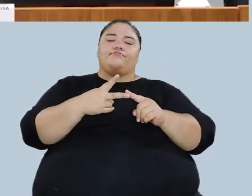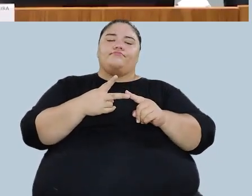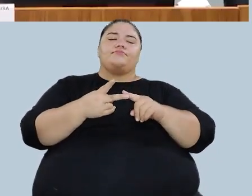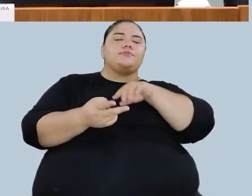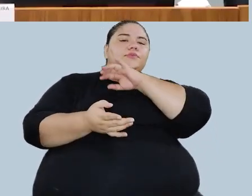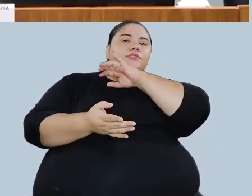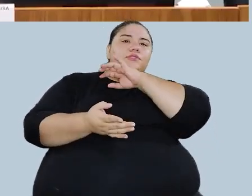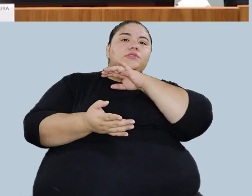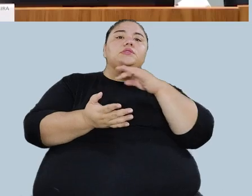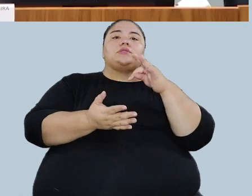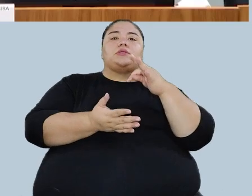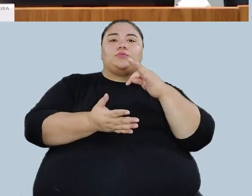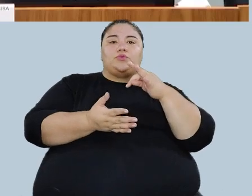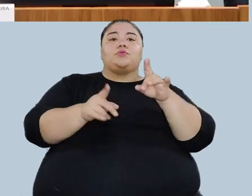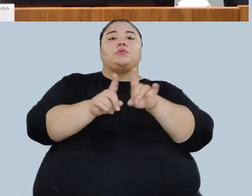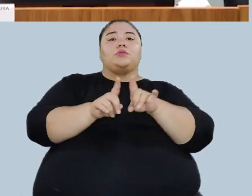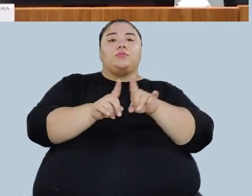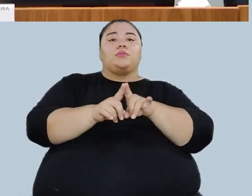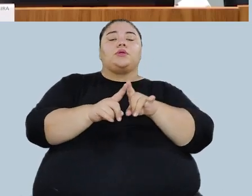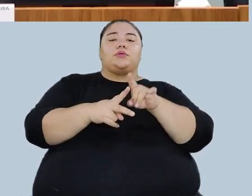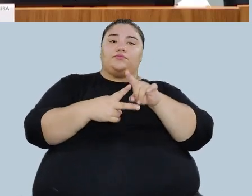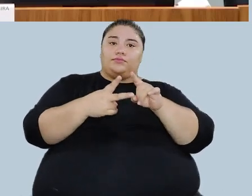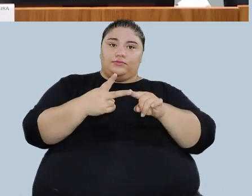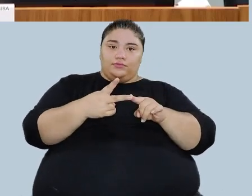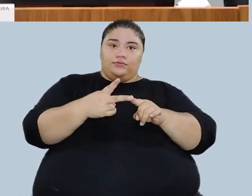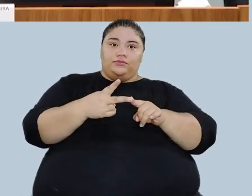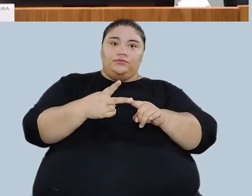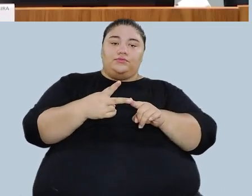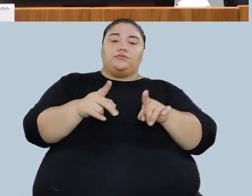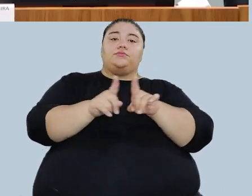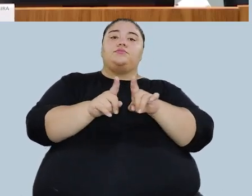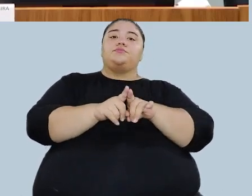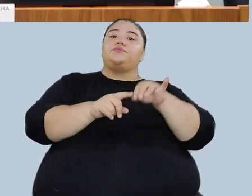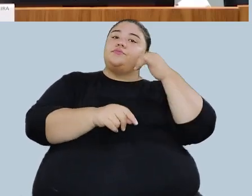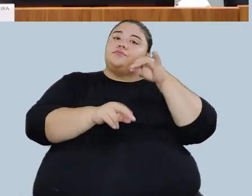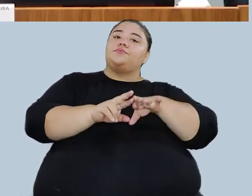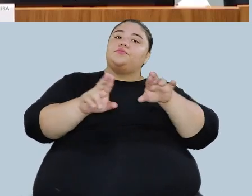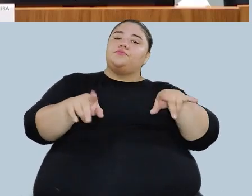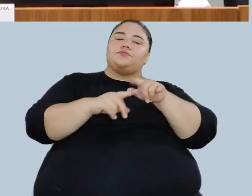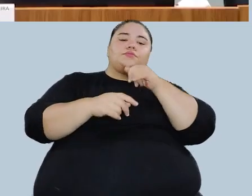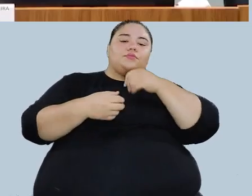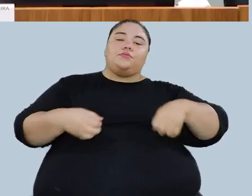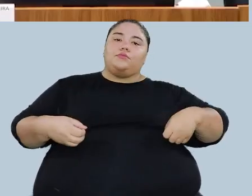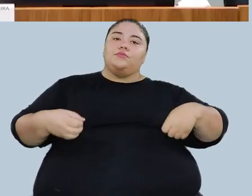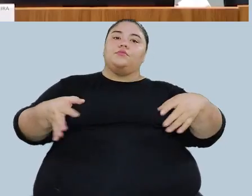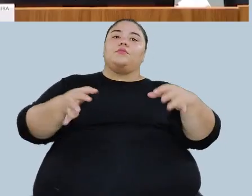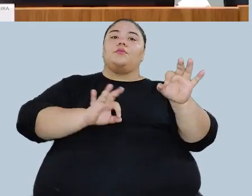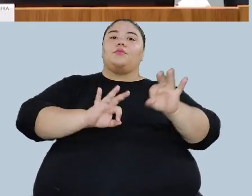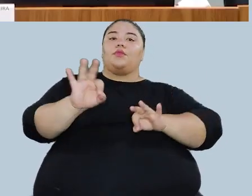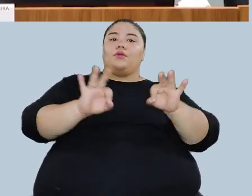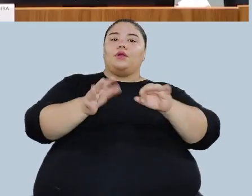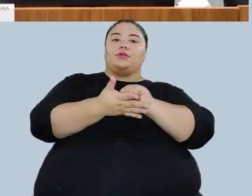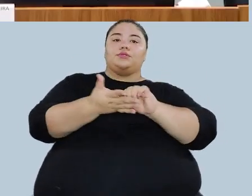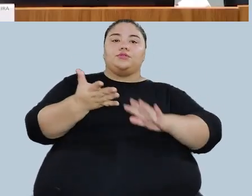tributos, o IBS e a CBS. Então, o princípio de neutralidade deve evitar justamente distorções sobre as decisões de consumo e a